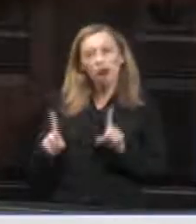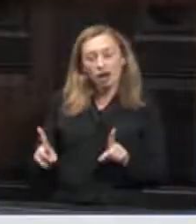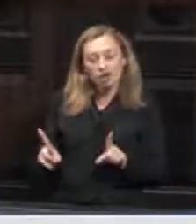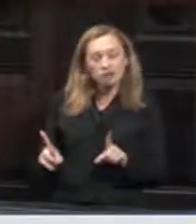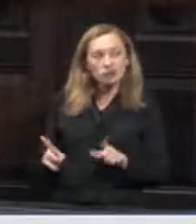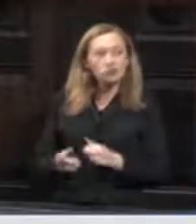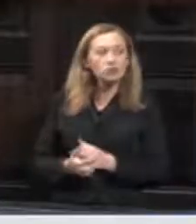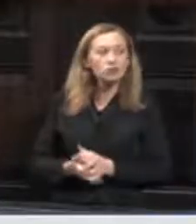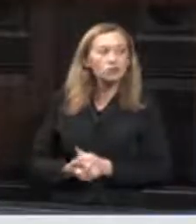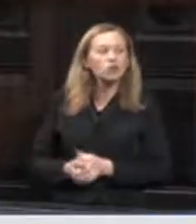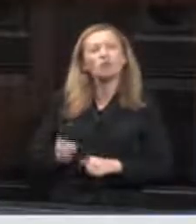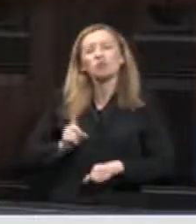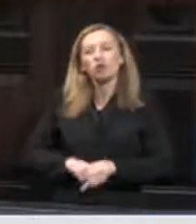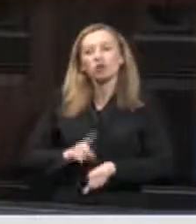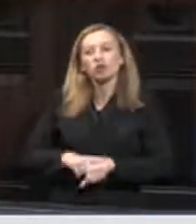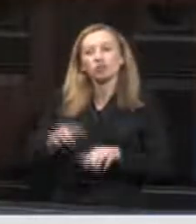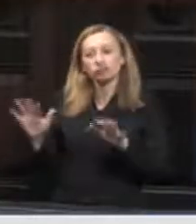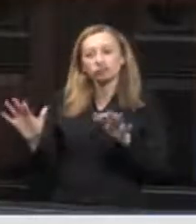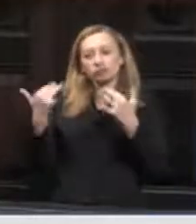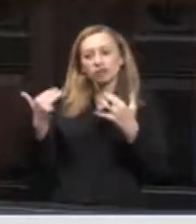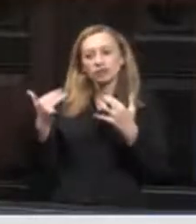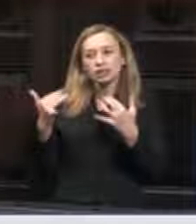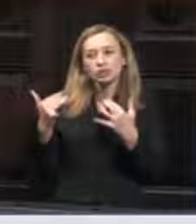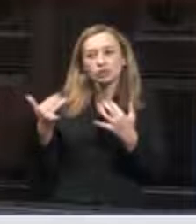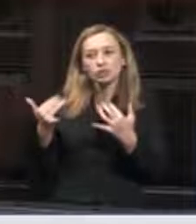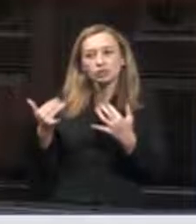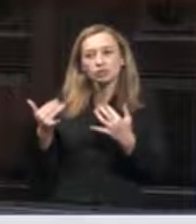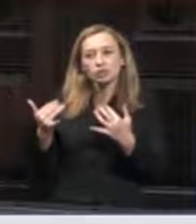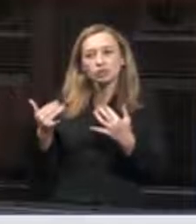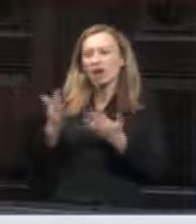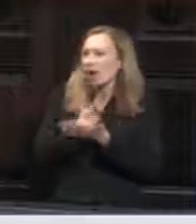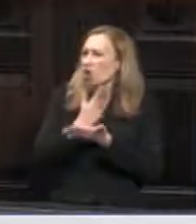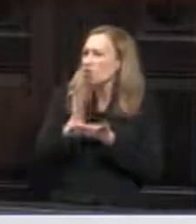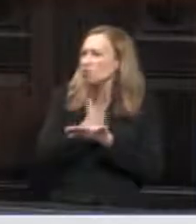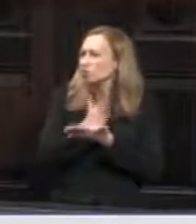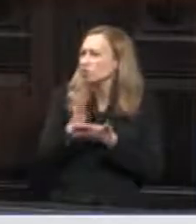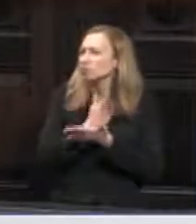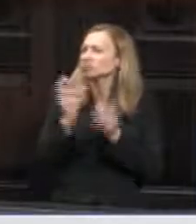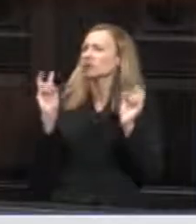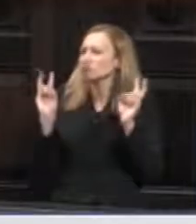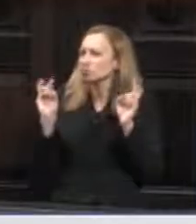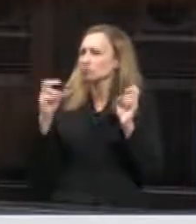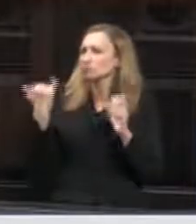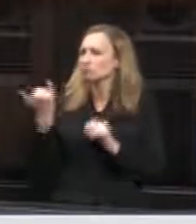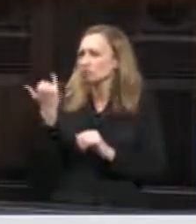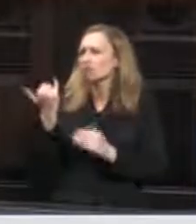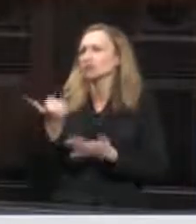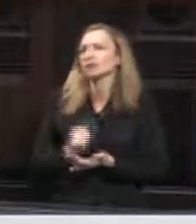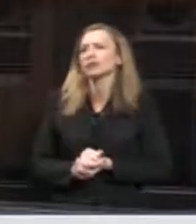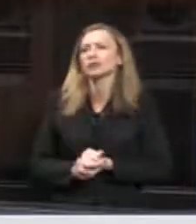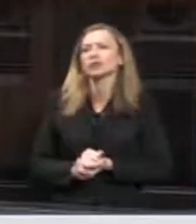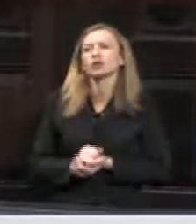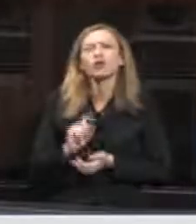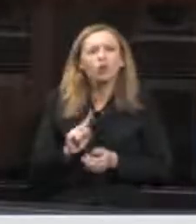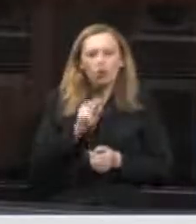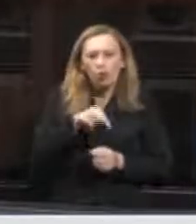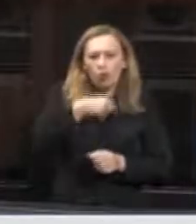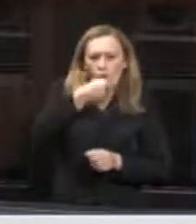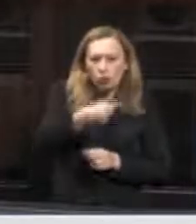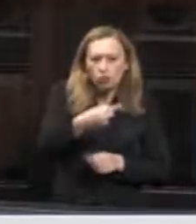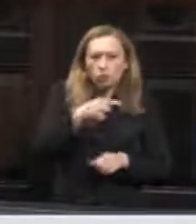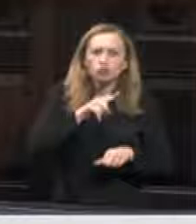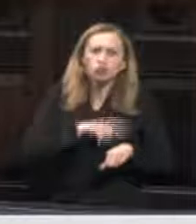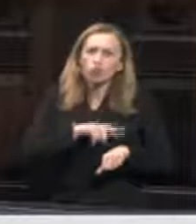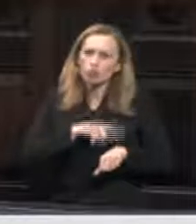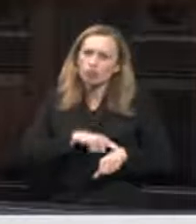momento chama a atenção para alguns temas específicos. Numa outra ocasião, nós